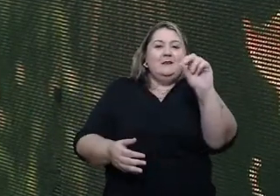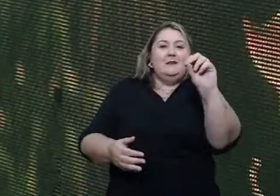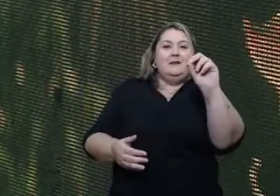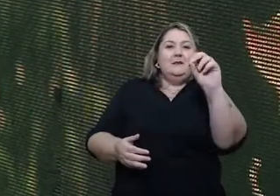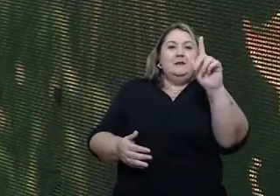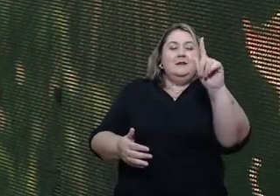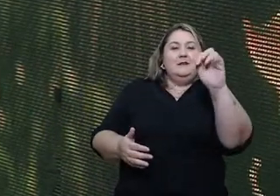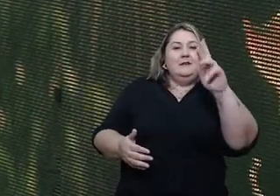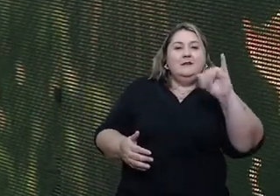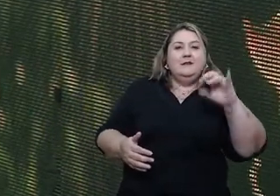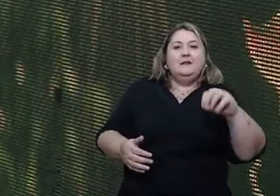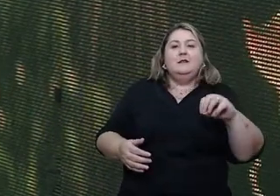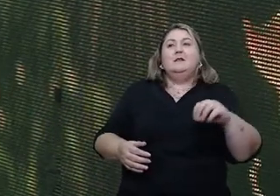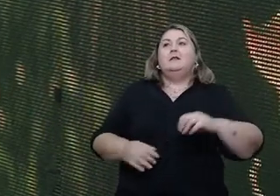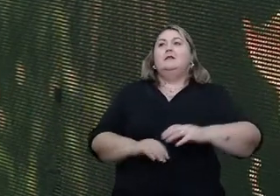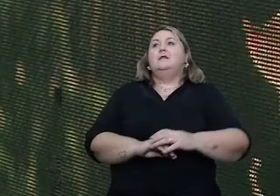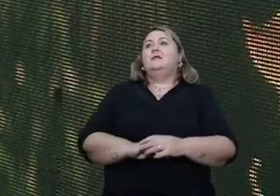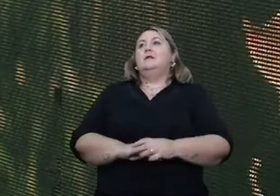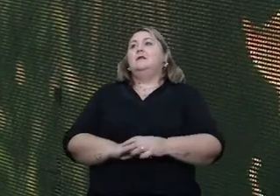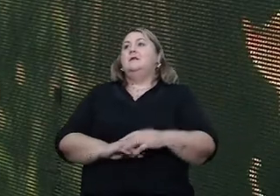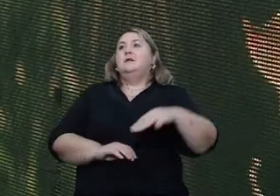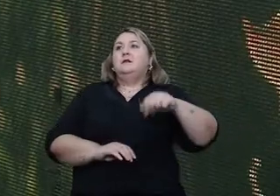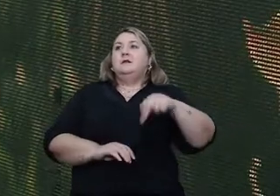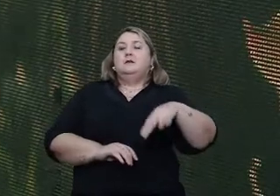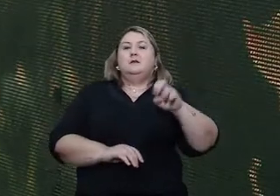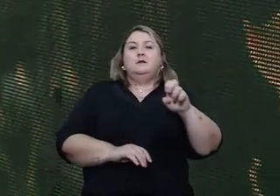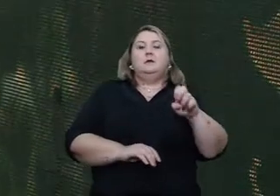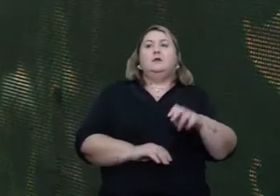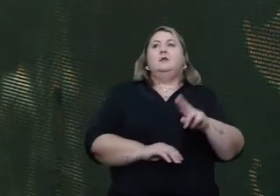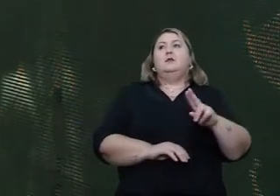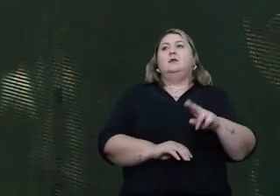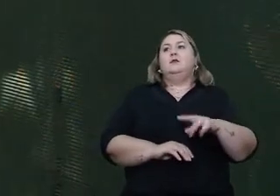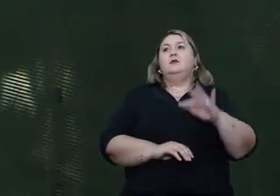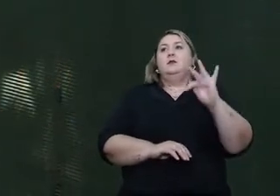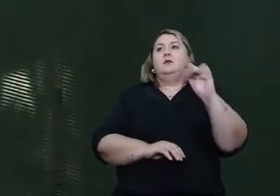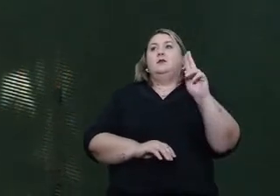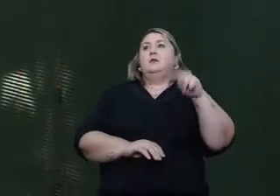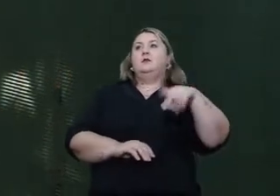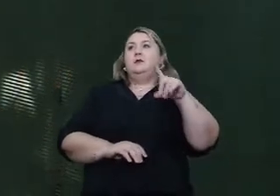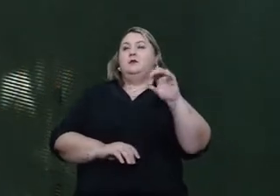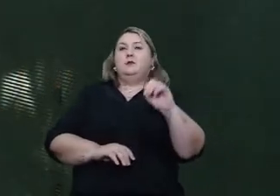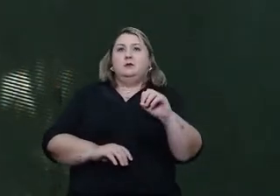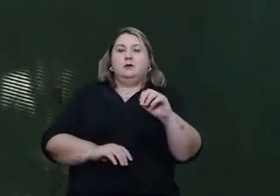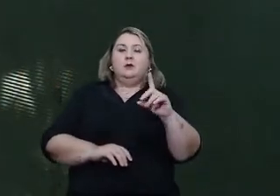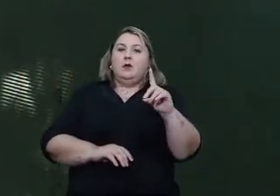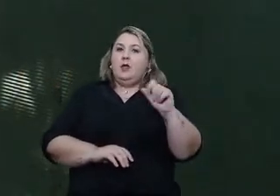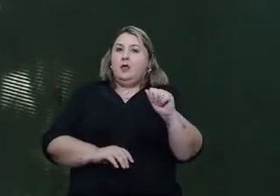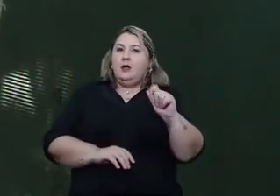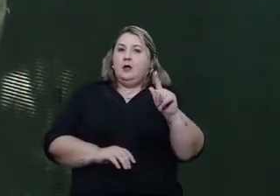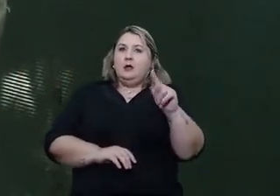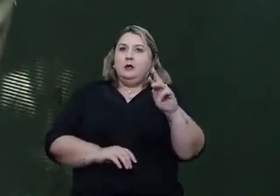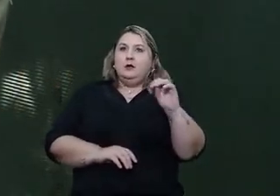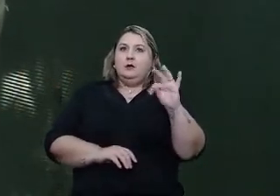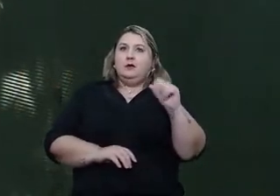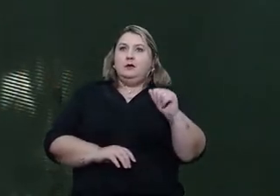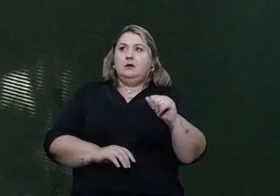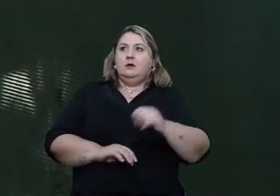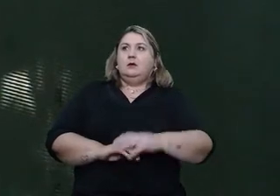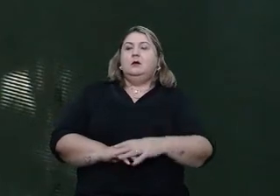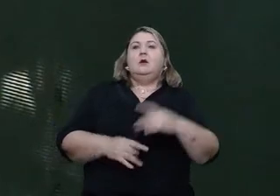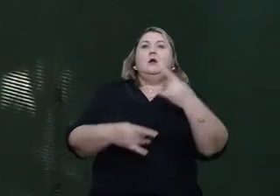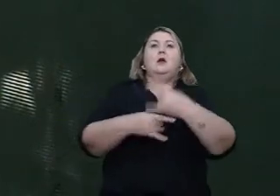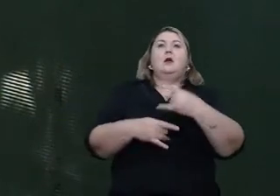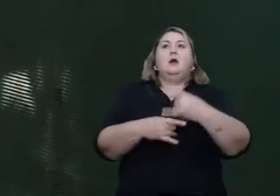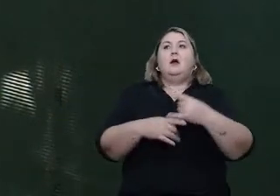Rogério, José, Manu, opa, já pulou aqui, Manu, toca fundo da grota. Esse é o desafio que vem todas